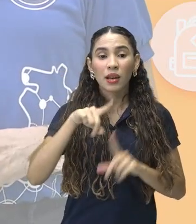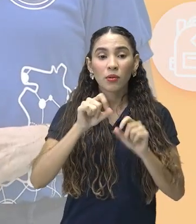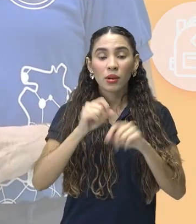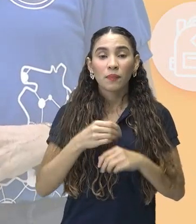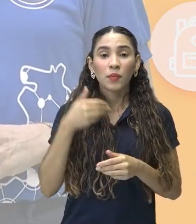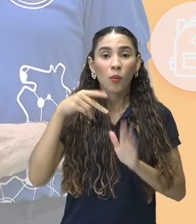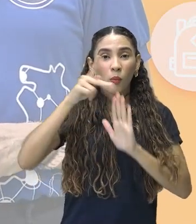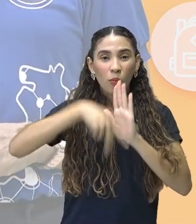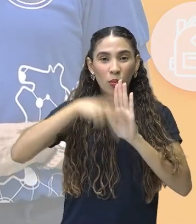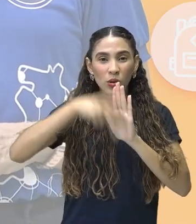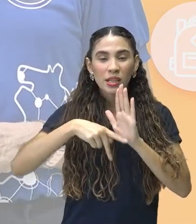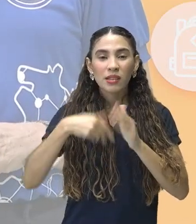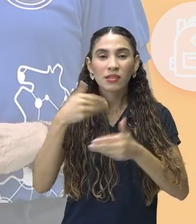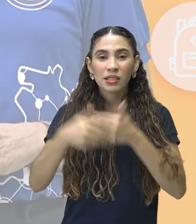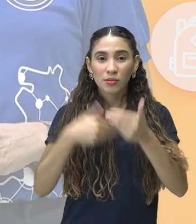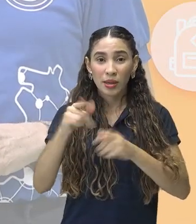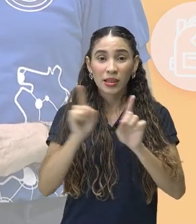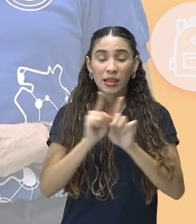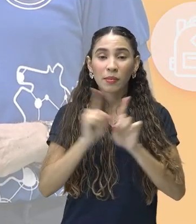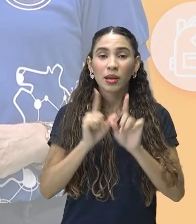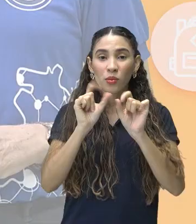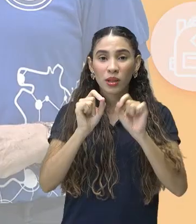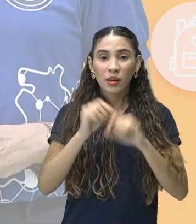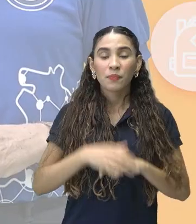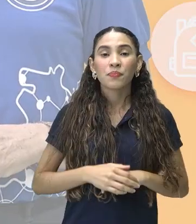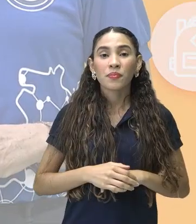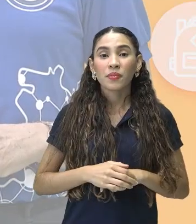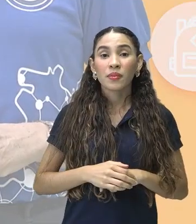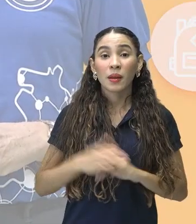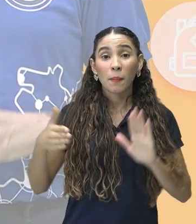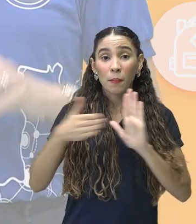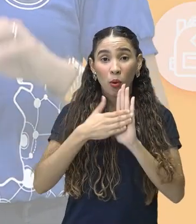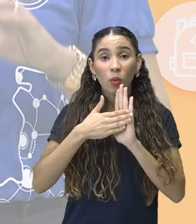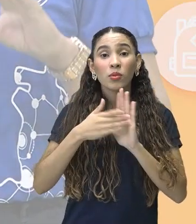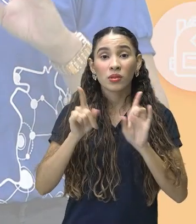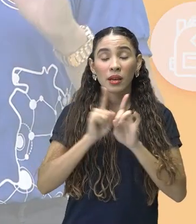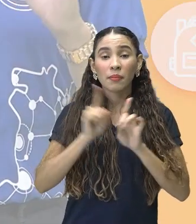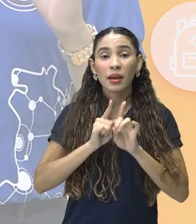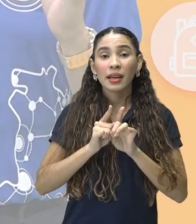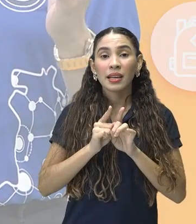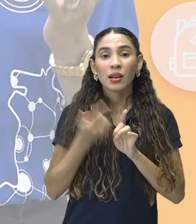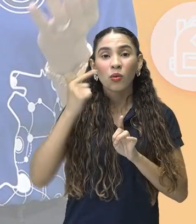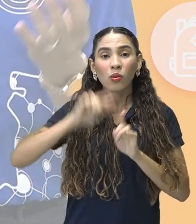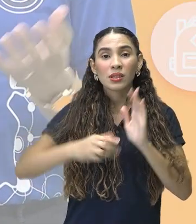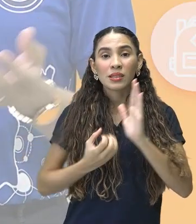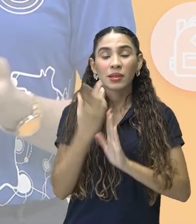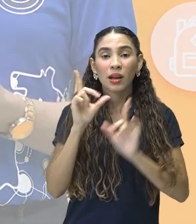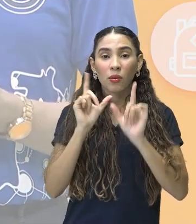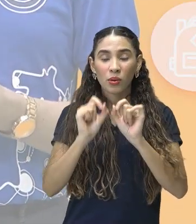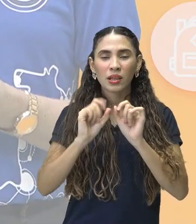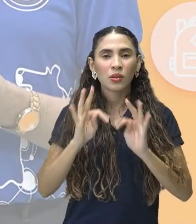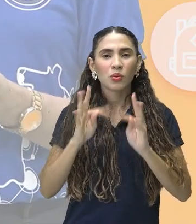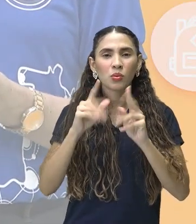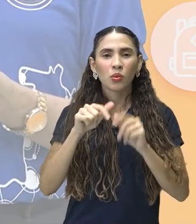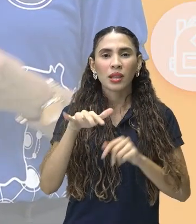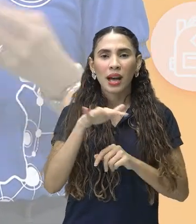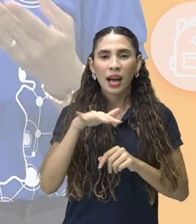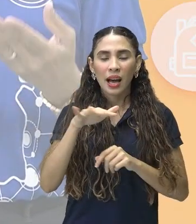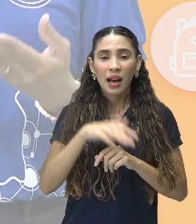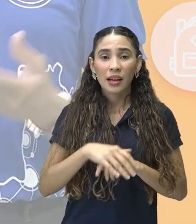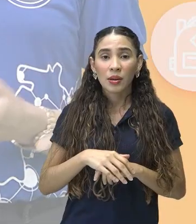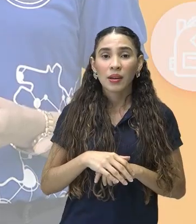um projeto desenvolvimentista e integrador. É para integrar toda a